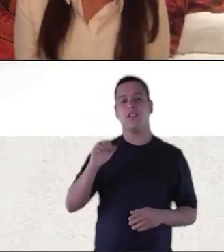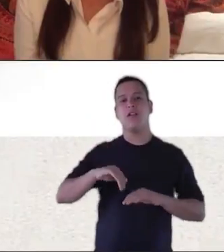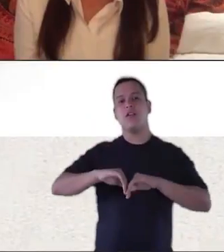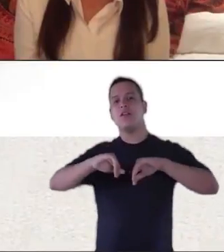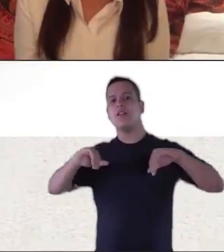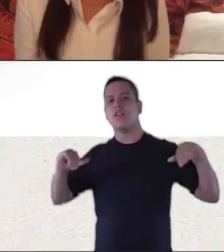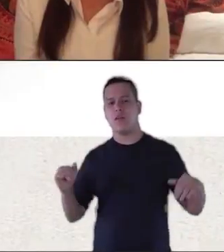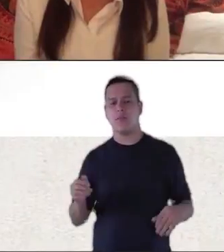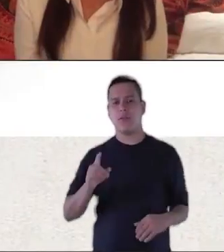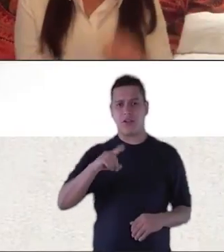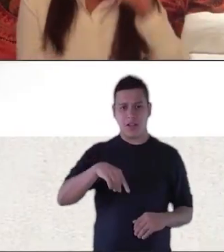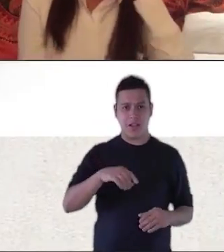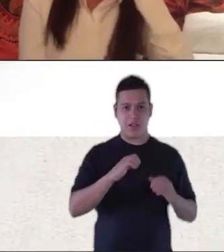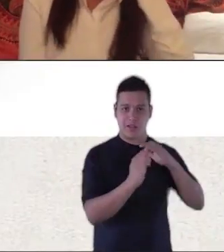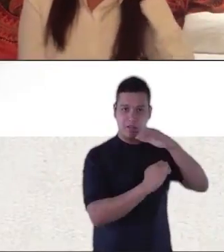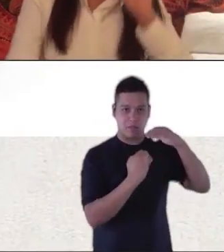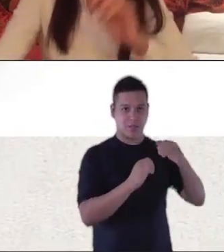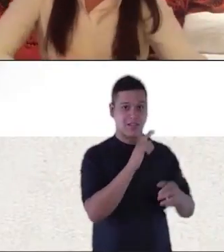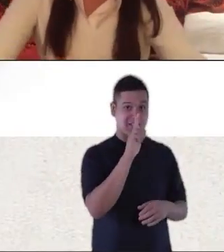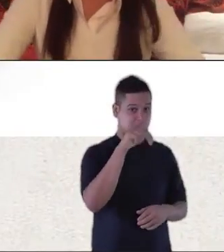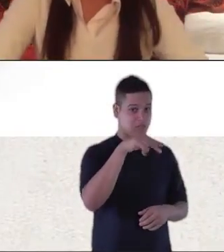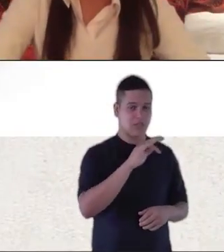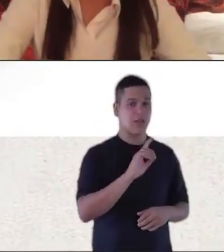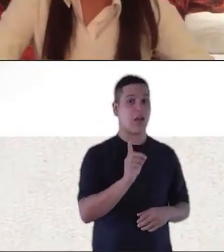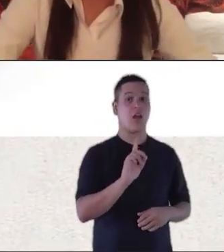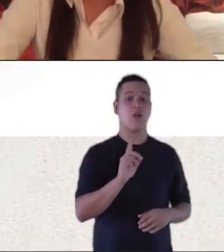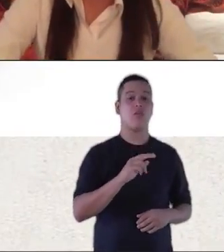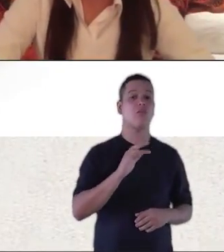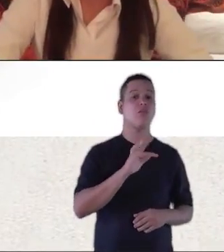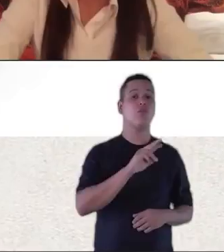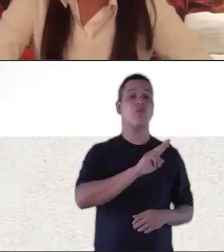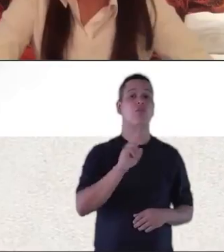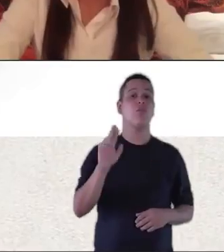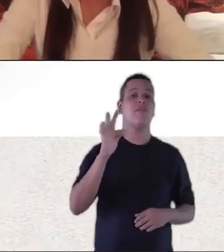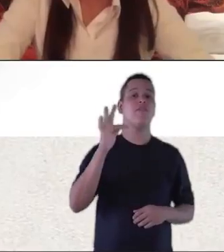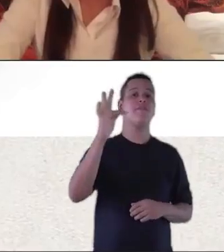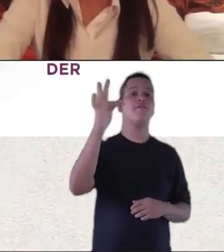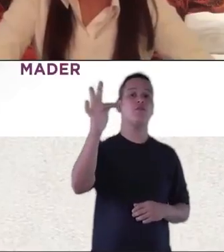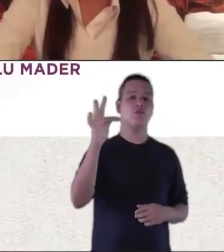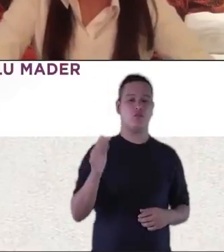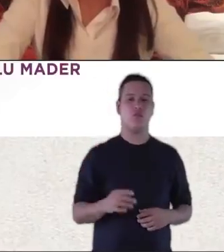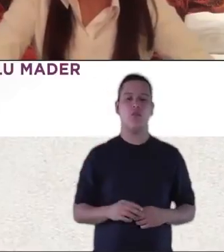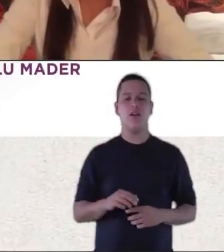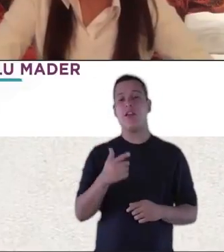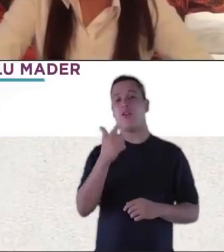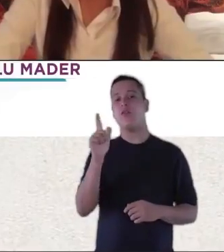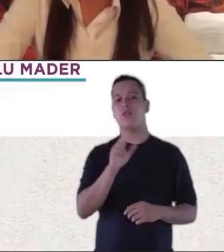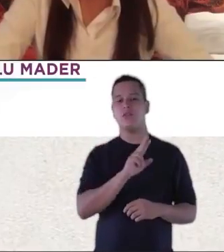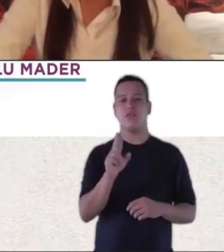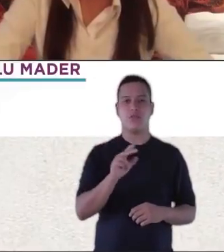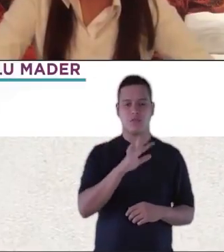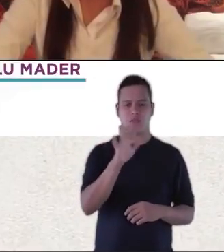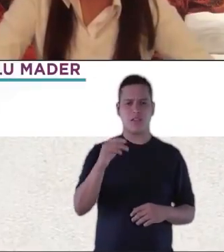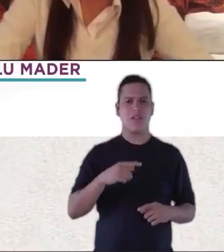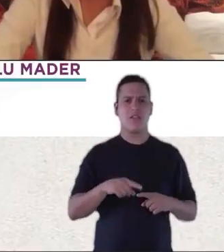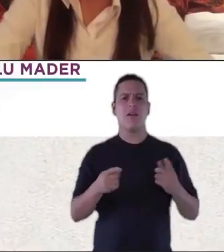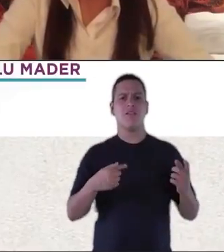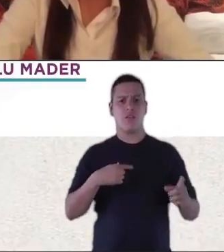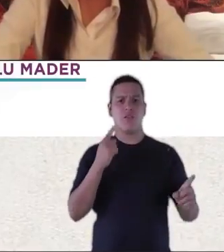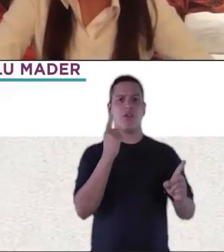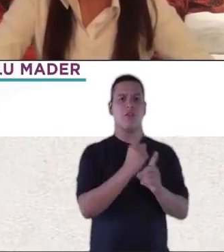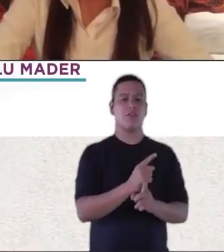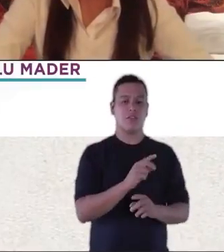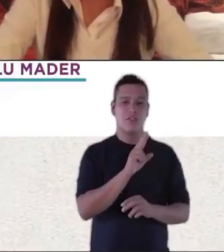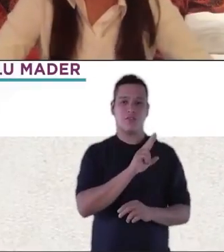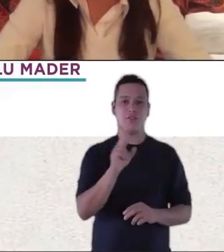Não é Genita, é Futura, né? Ah, O escritor e apresentador Afonso Borges está sentado em uma sala. Ao fundo, há móveis